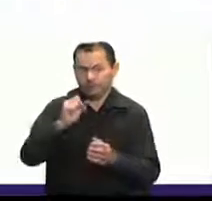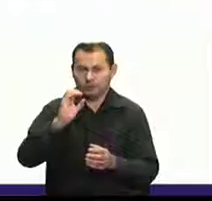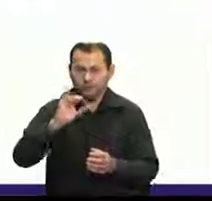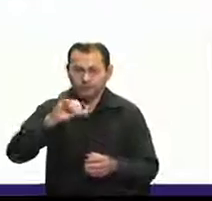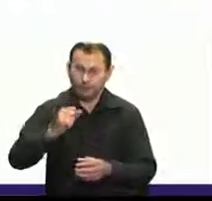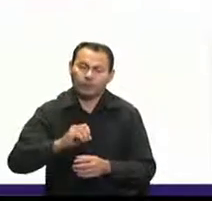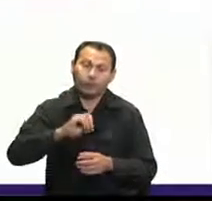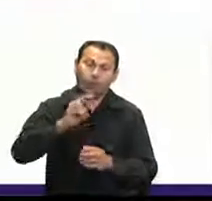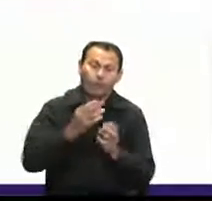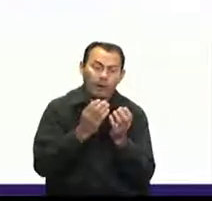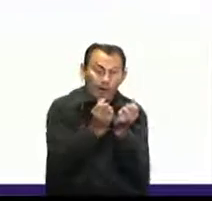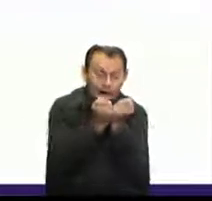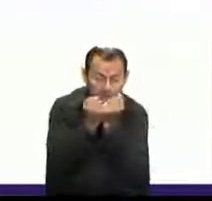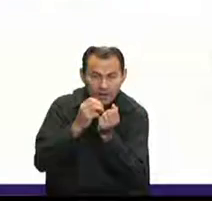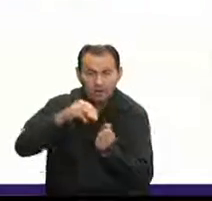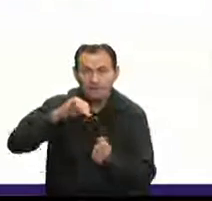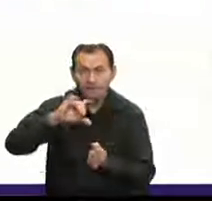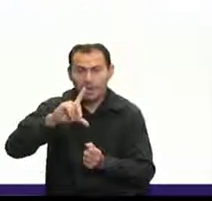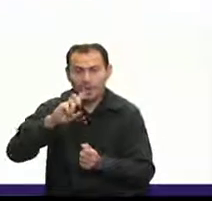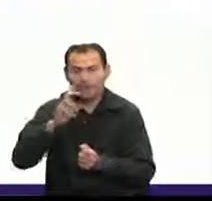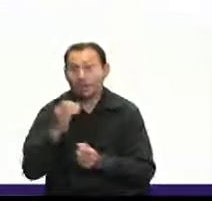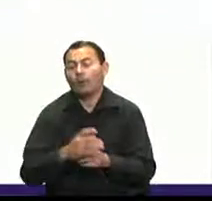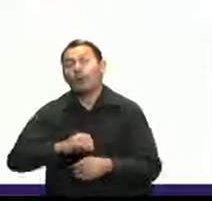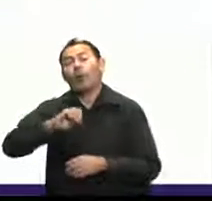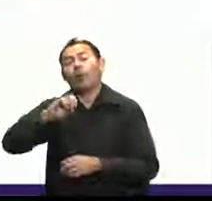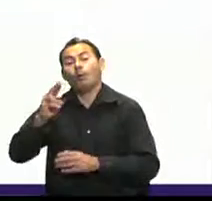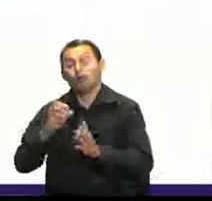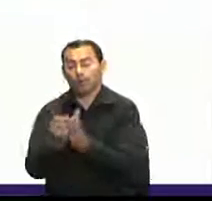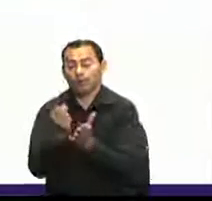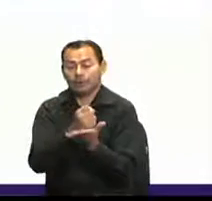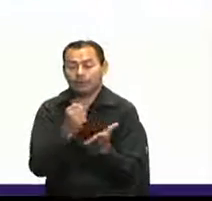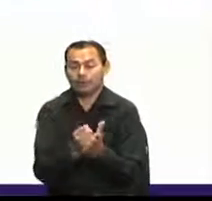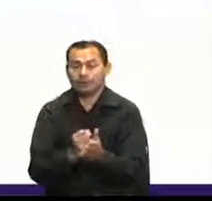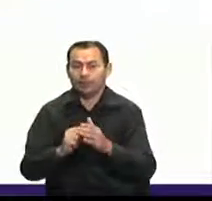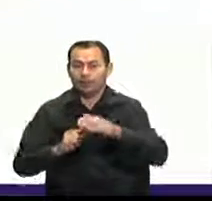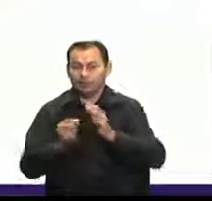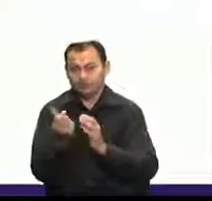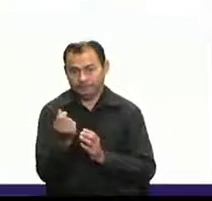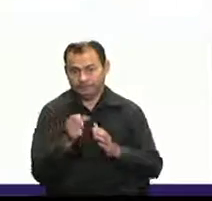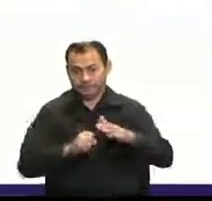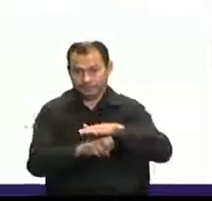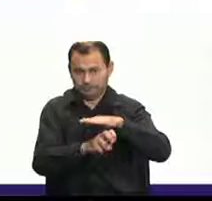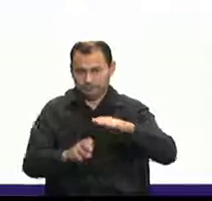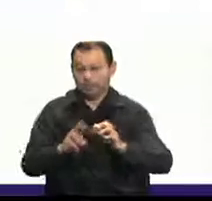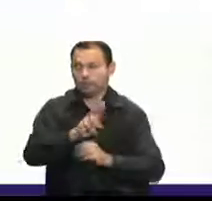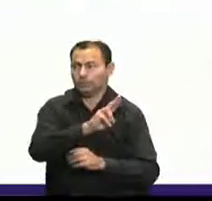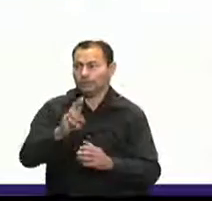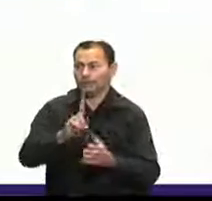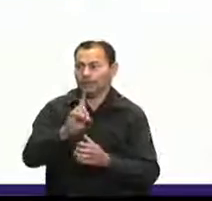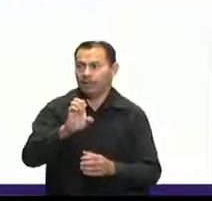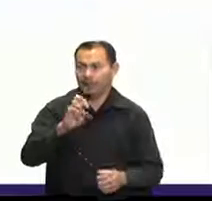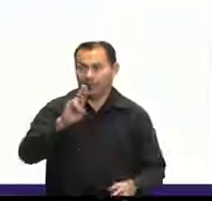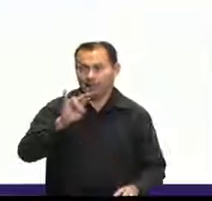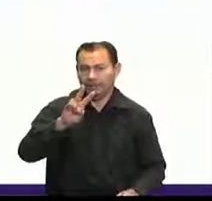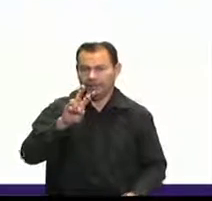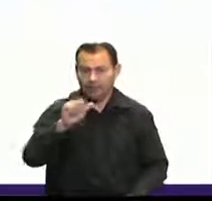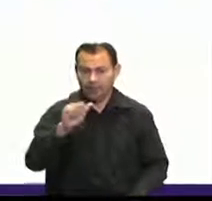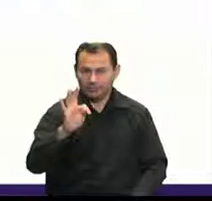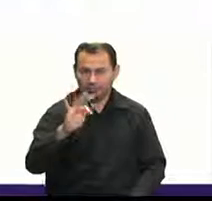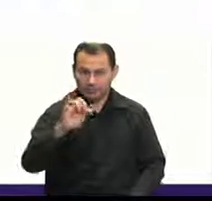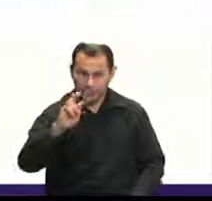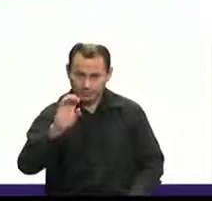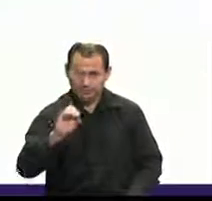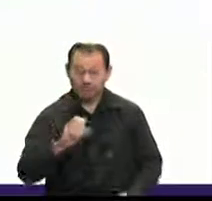de milho ou financeiro um contrato que deriva de ações isso a gente chama de derivativos que são